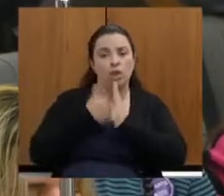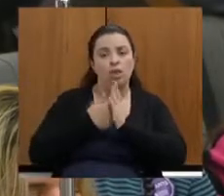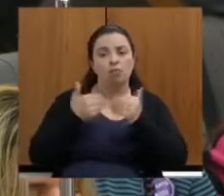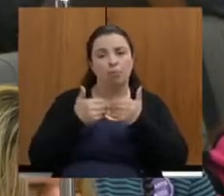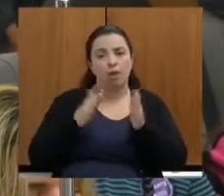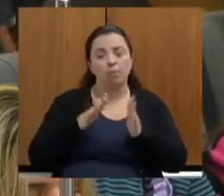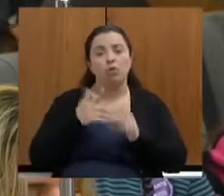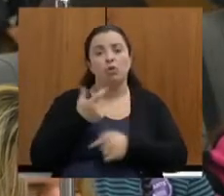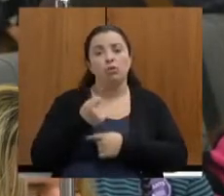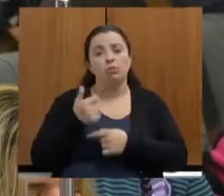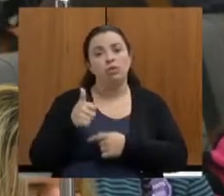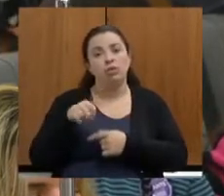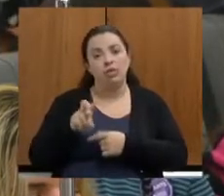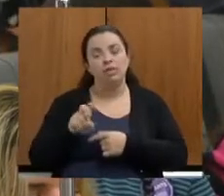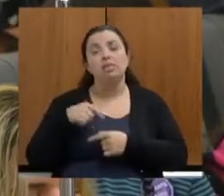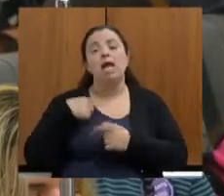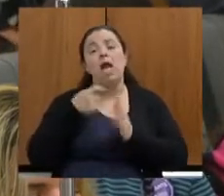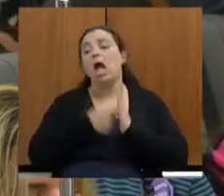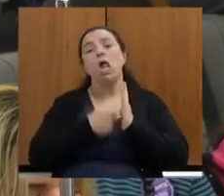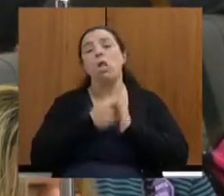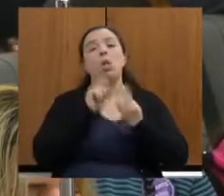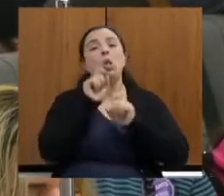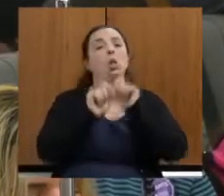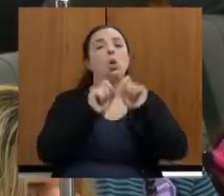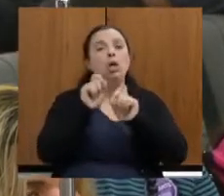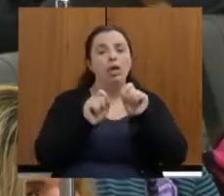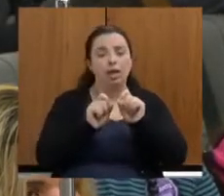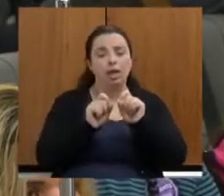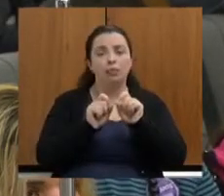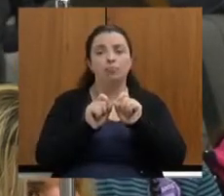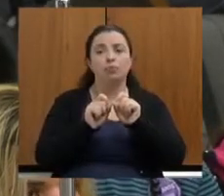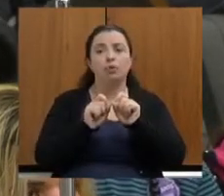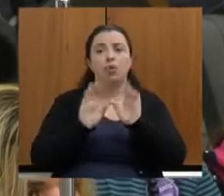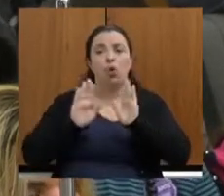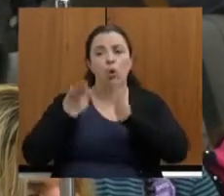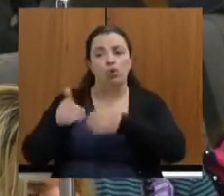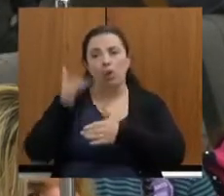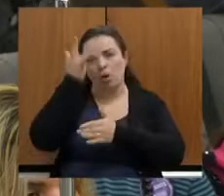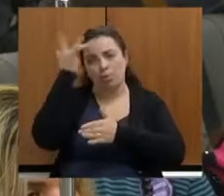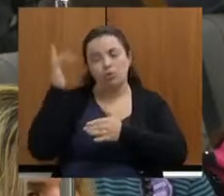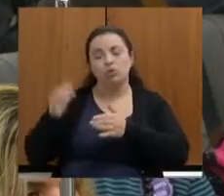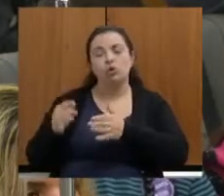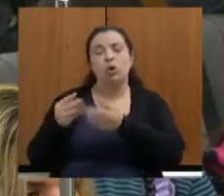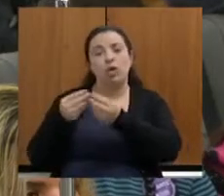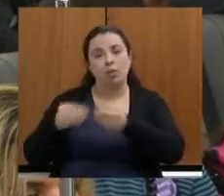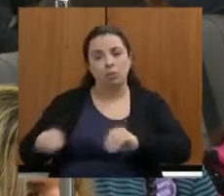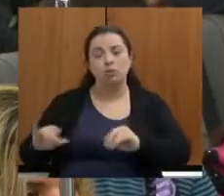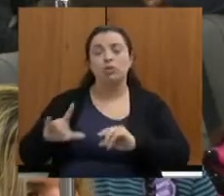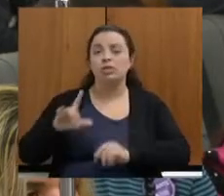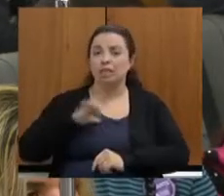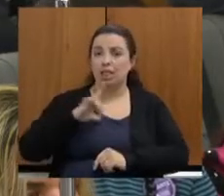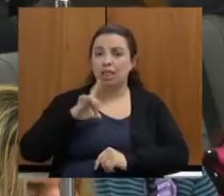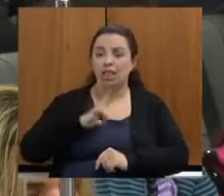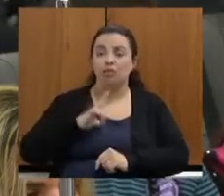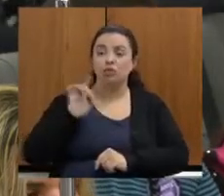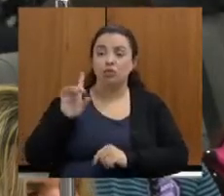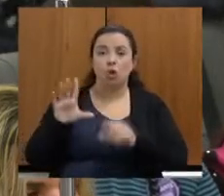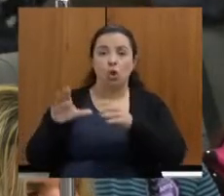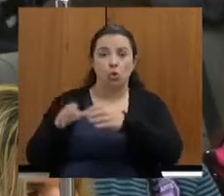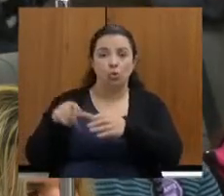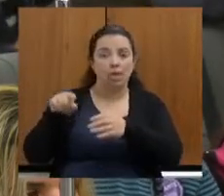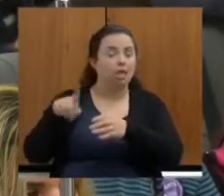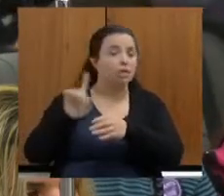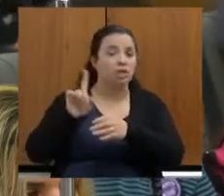estamos na Luta pelos atingidos por aquela comunidade atingida Nem só a nossa mas